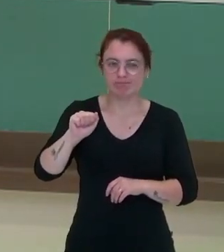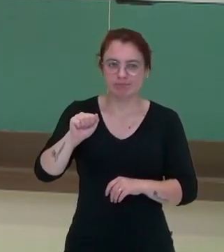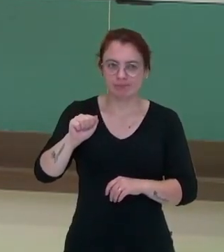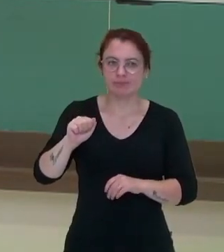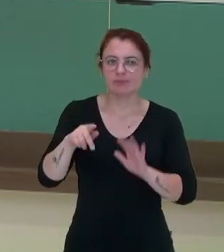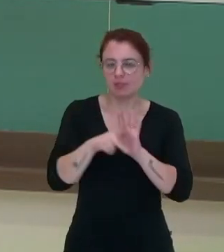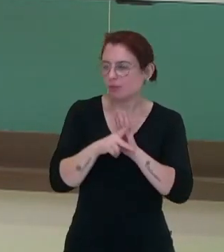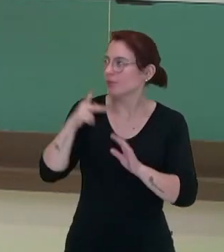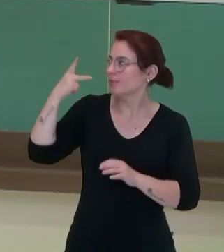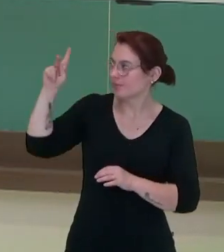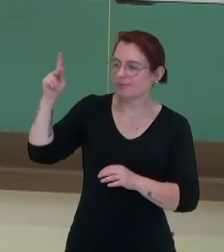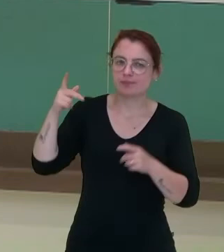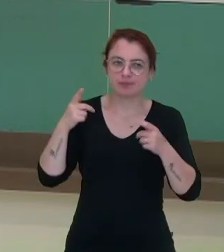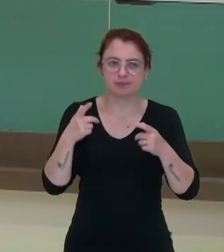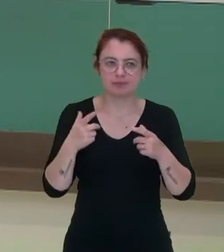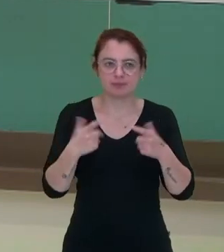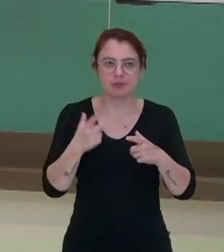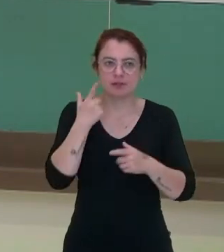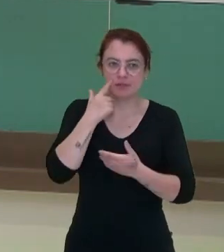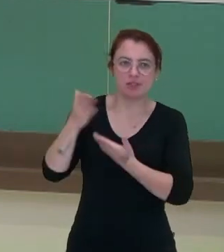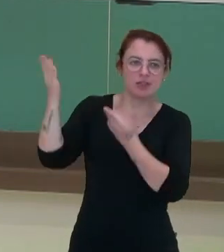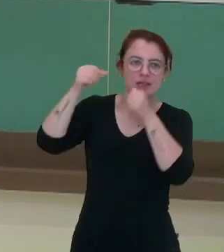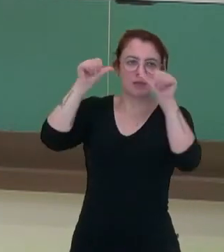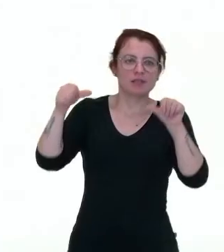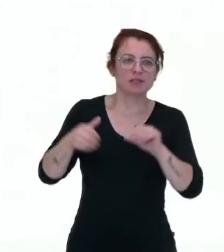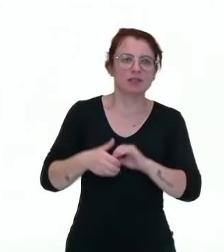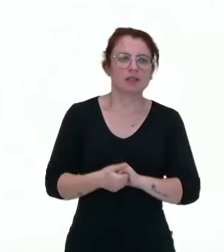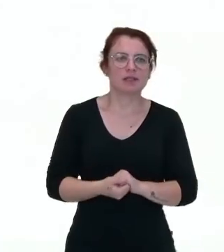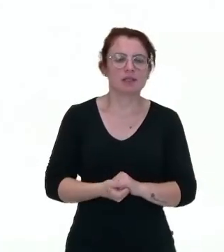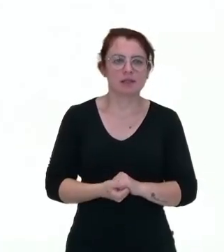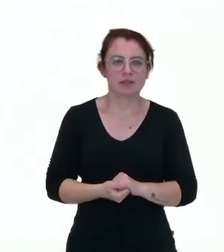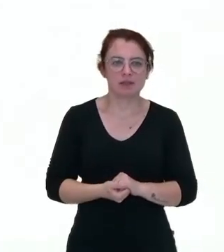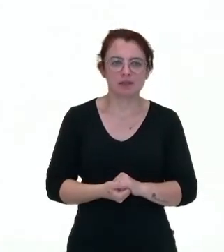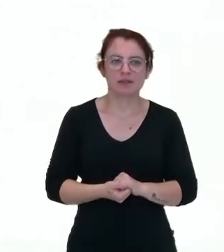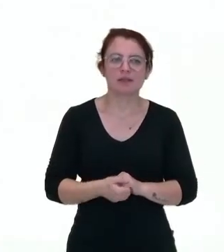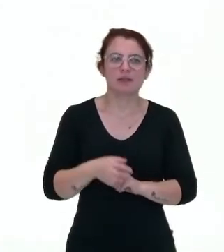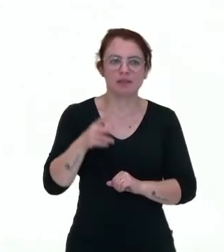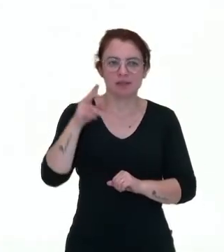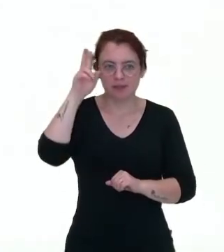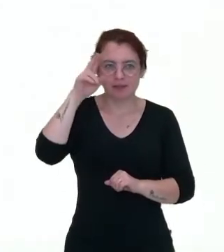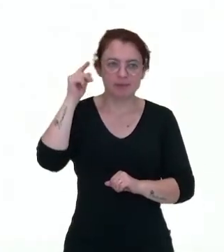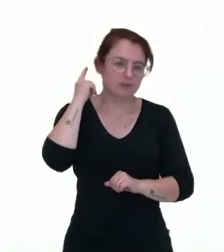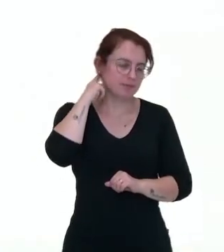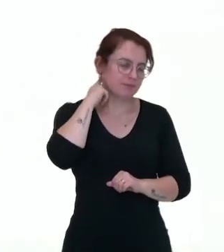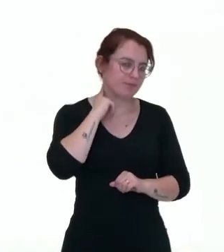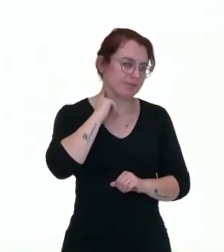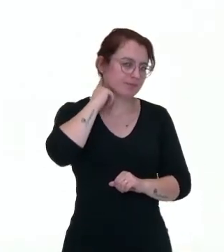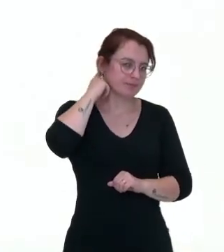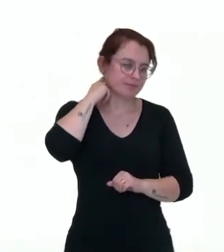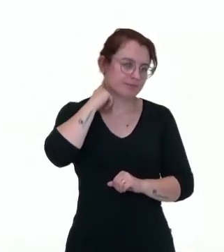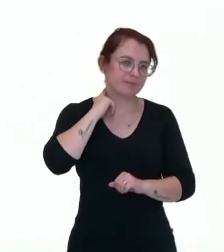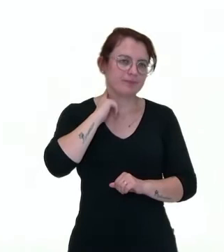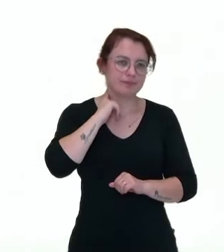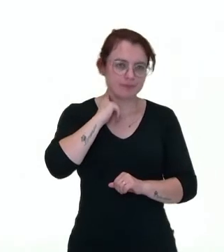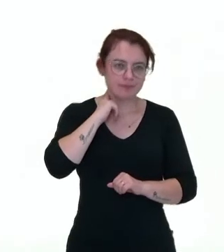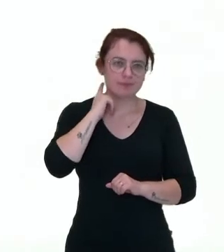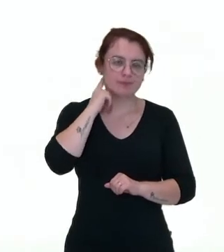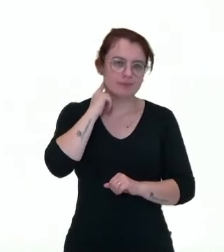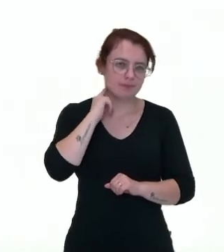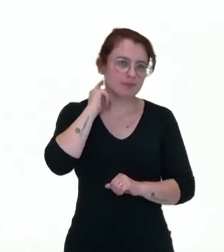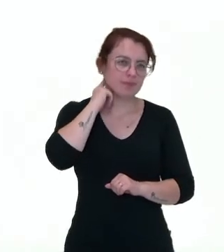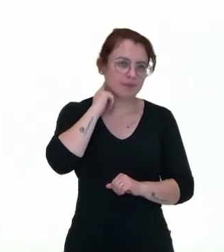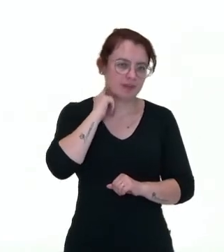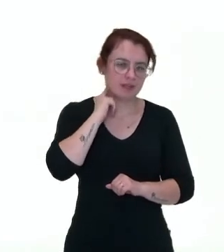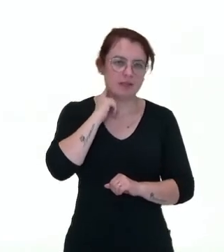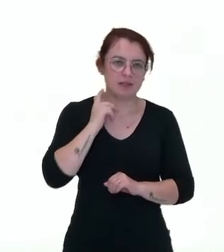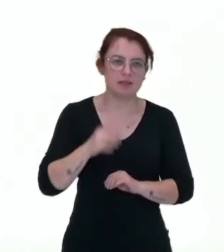inchaço dessa região. Vamos dar uma olhada nas duas imagens? Na esquerda, lembrem, aqui nós temos a região da cabeça e eu estou apontando